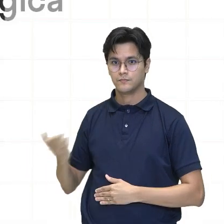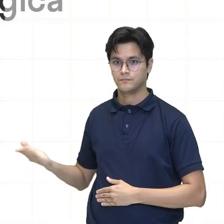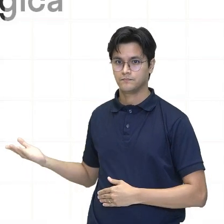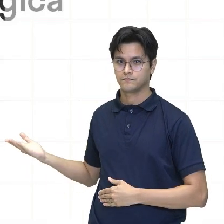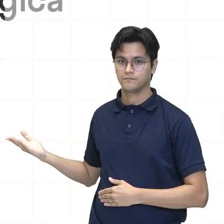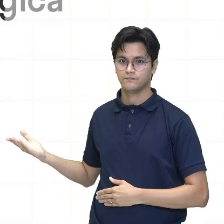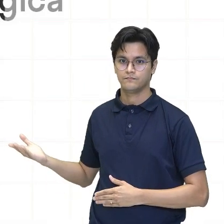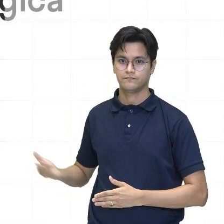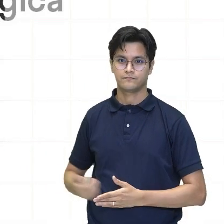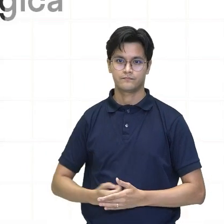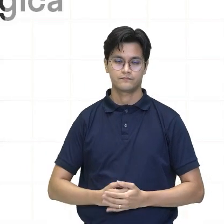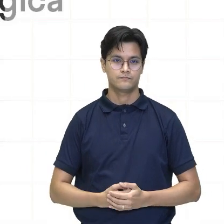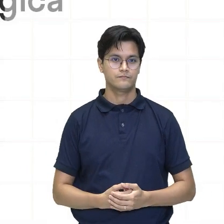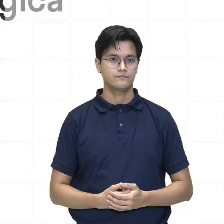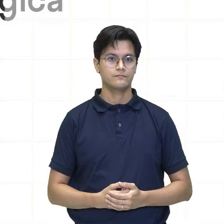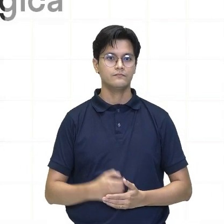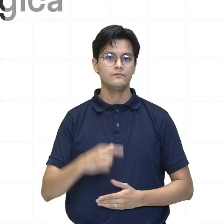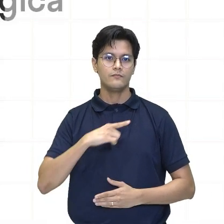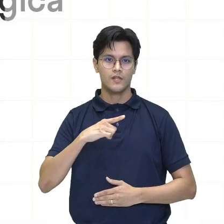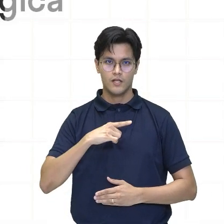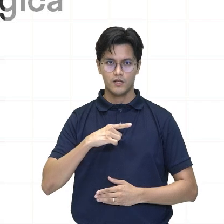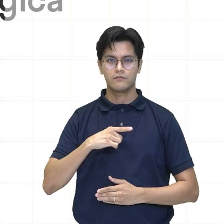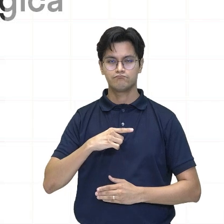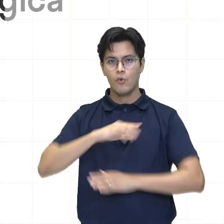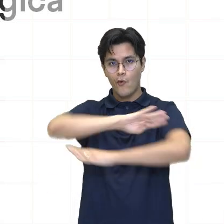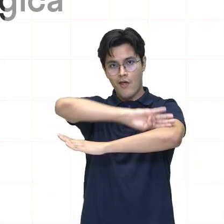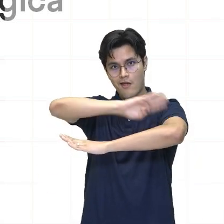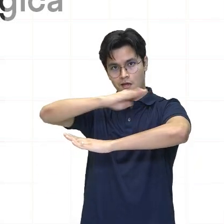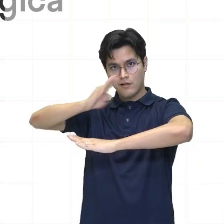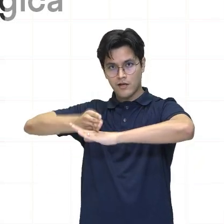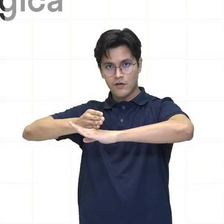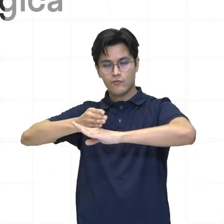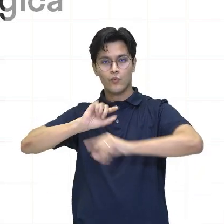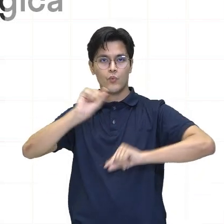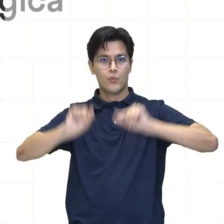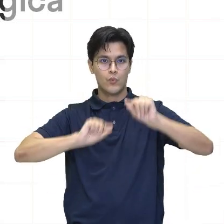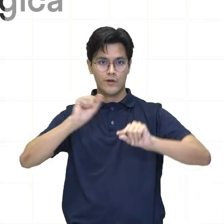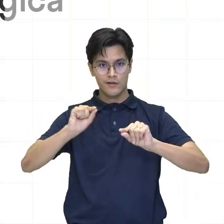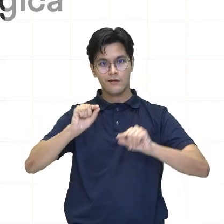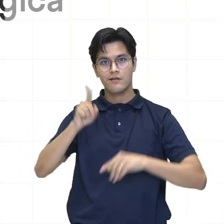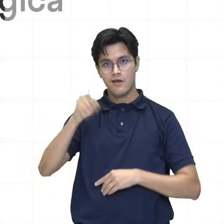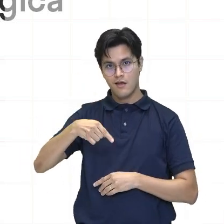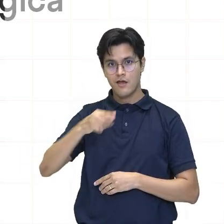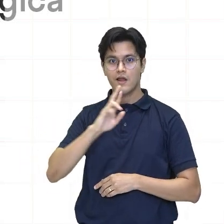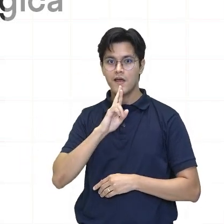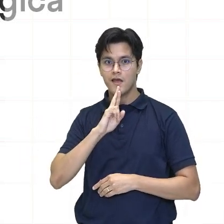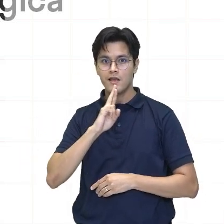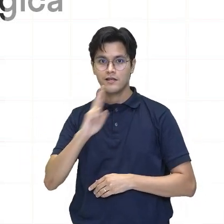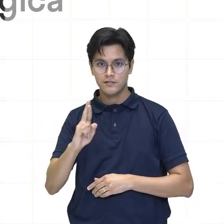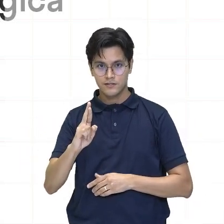e aí nós temos, olha, o resultado de agentes